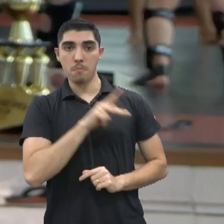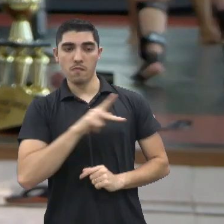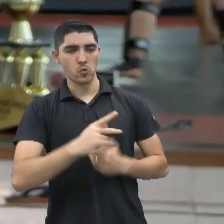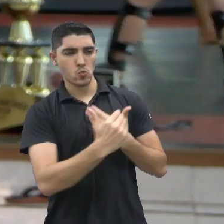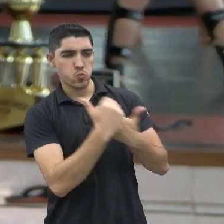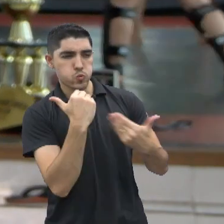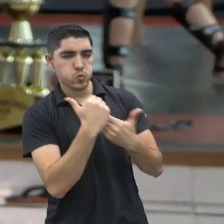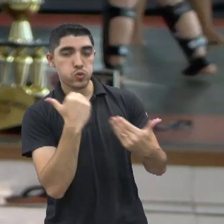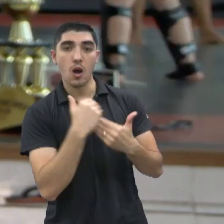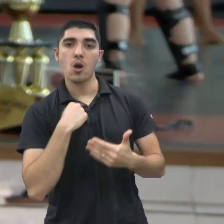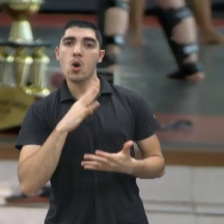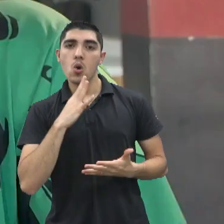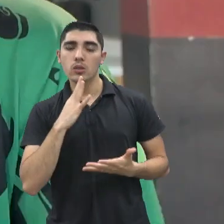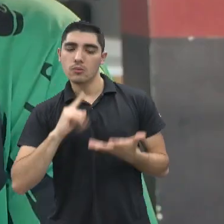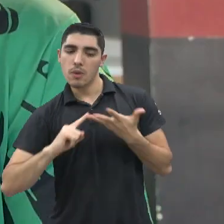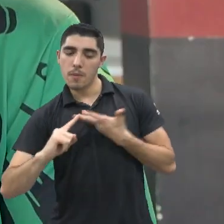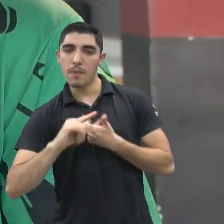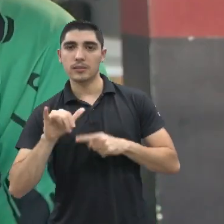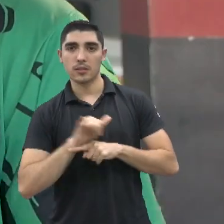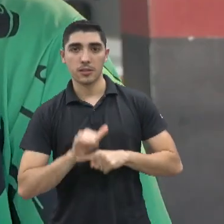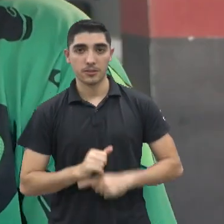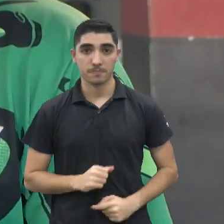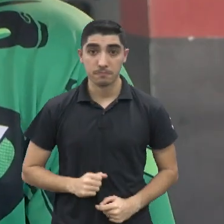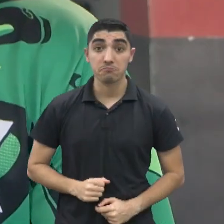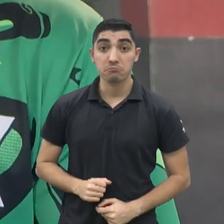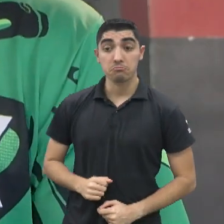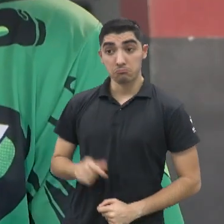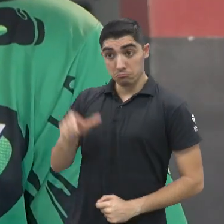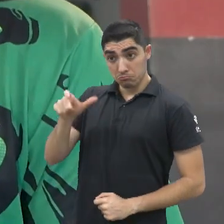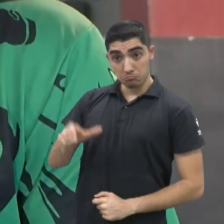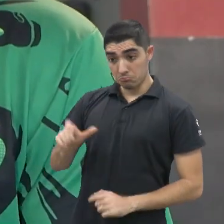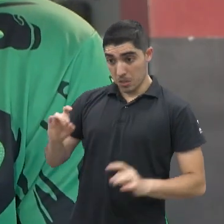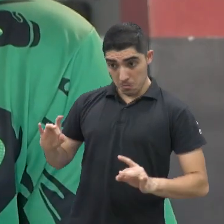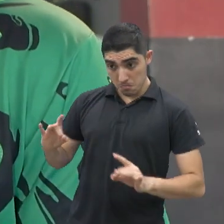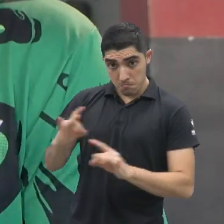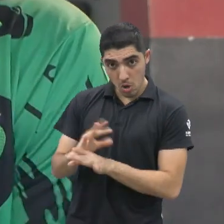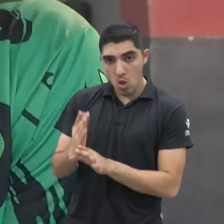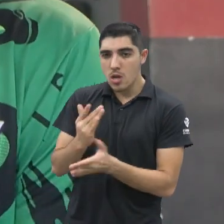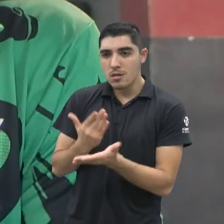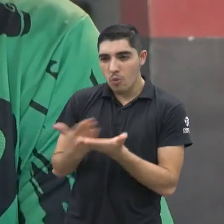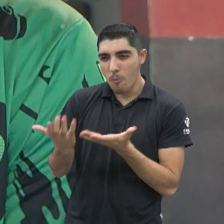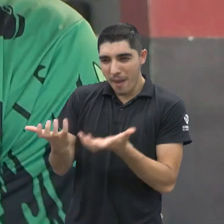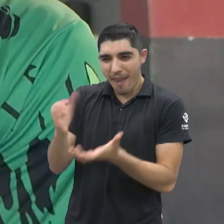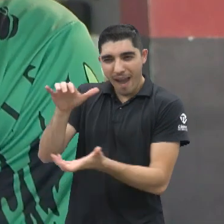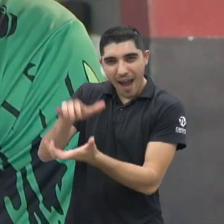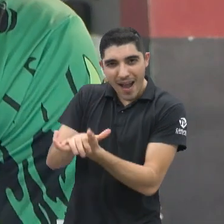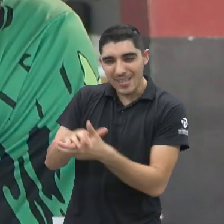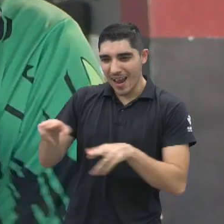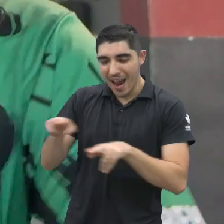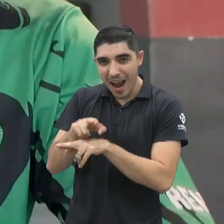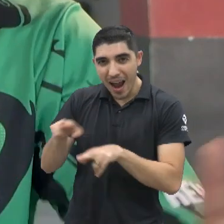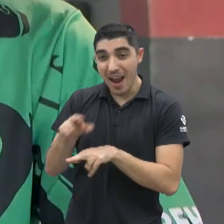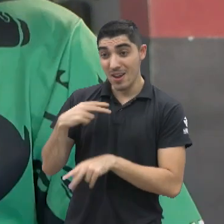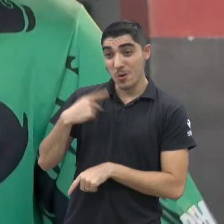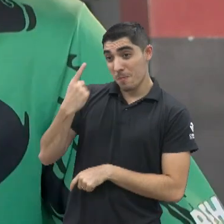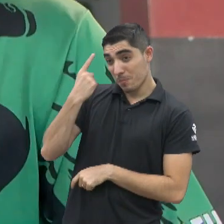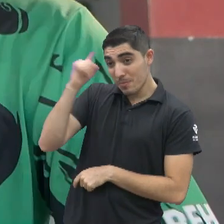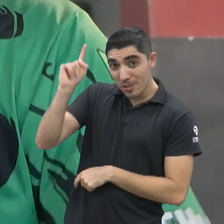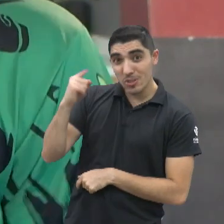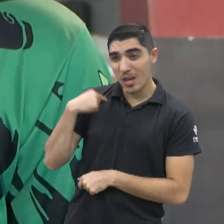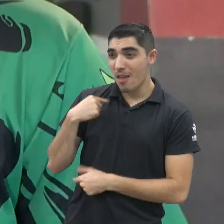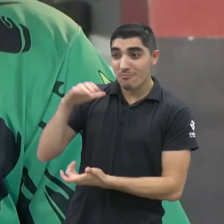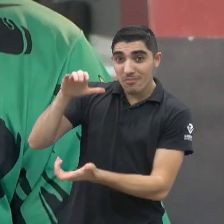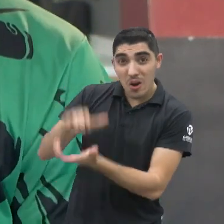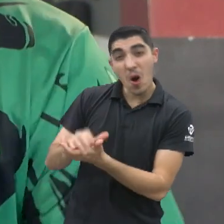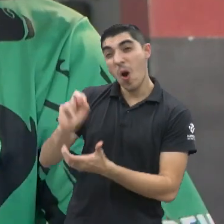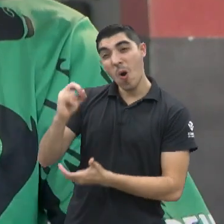aí é exclusivamente com ele. Se você estiver pronta para um relacionamento sério, para casamento, foi logo de cara, no primeiro dia. Ou ia embora ou ficava